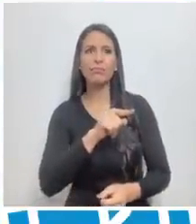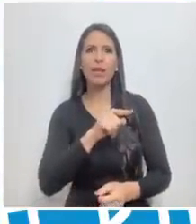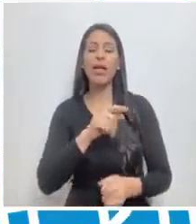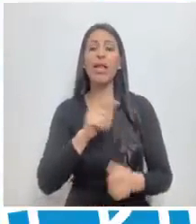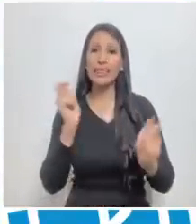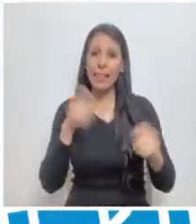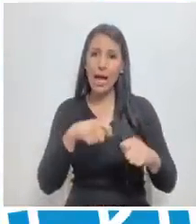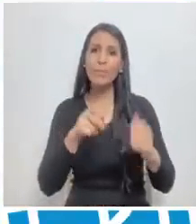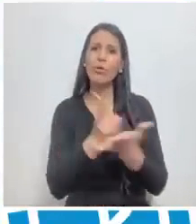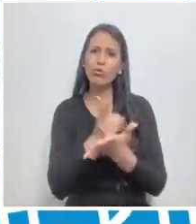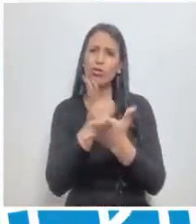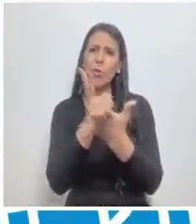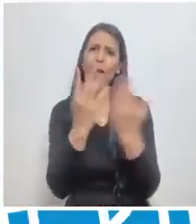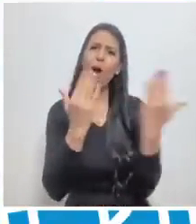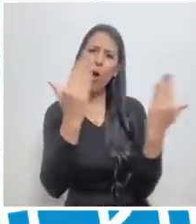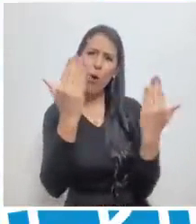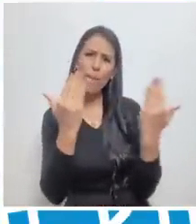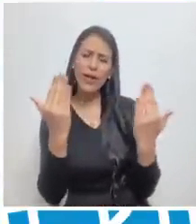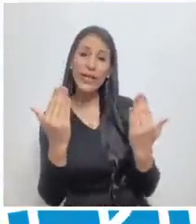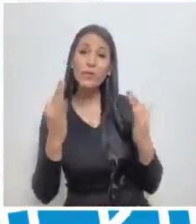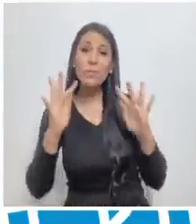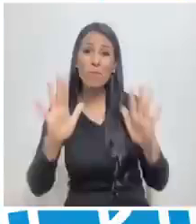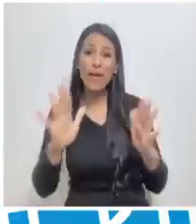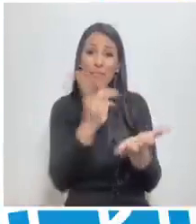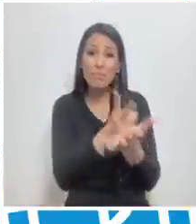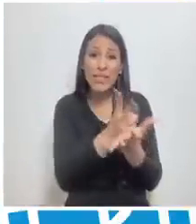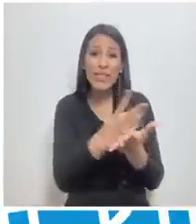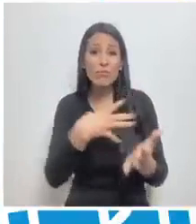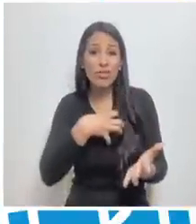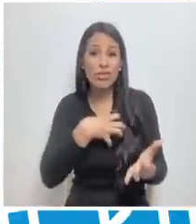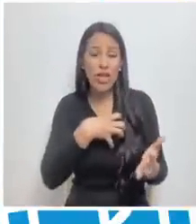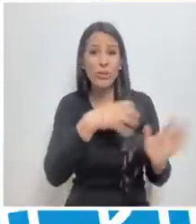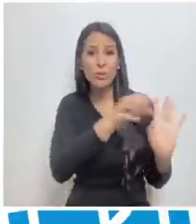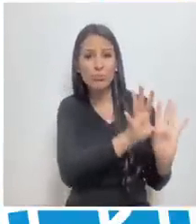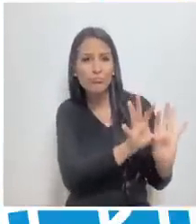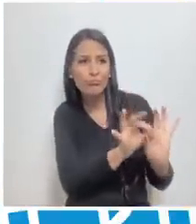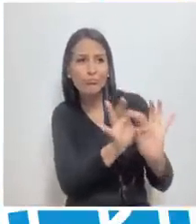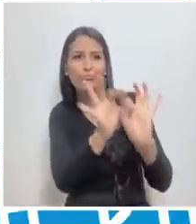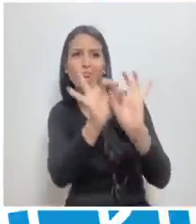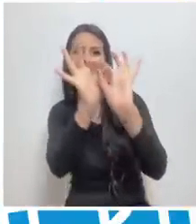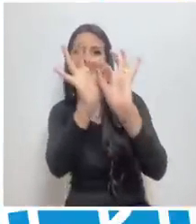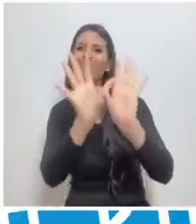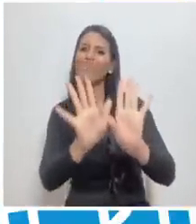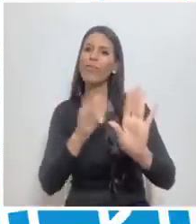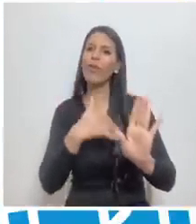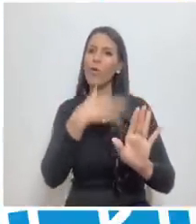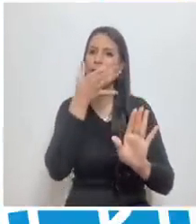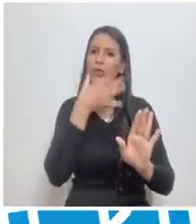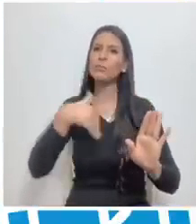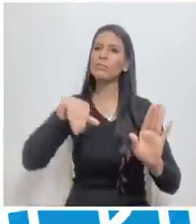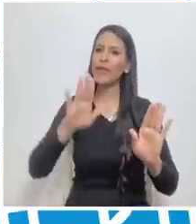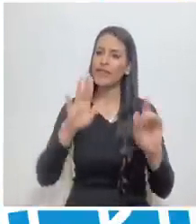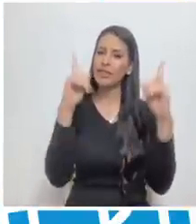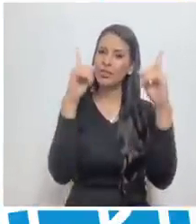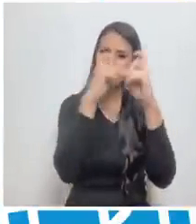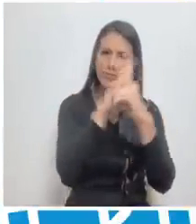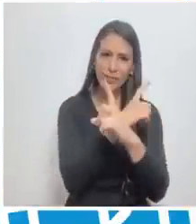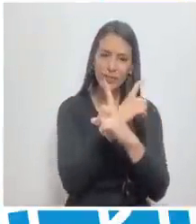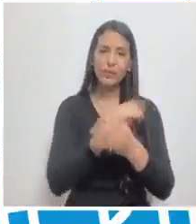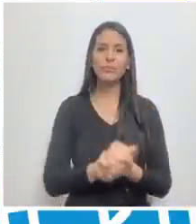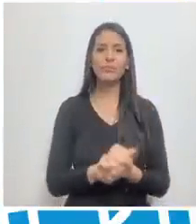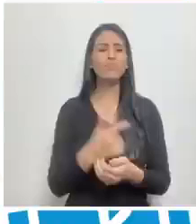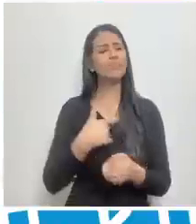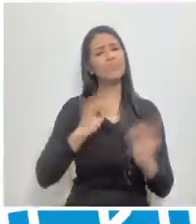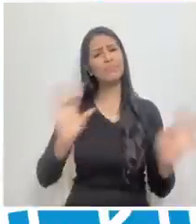acho bastante complexo, né? Então, eu vou ficando por aqui.